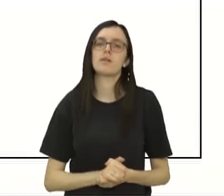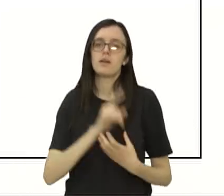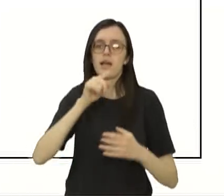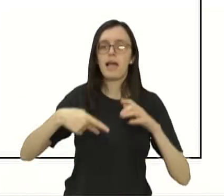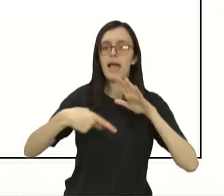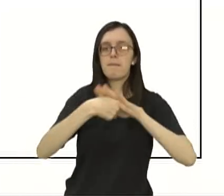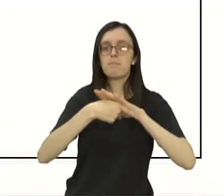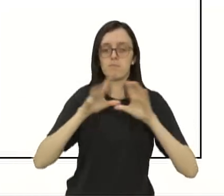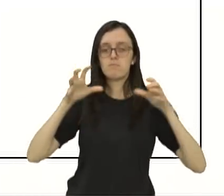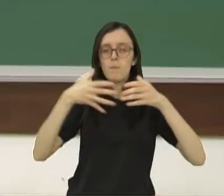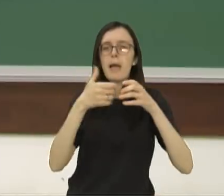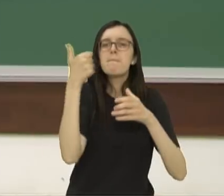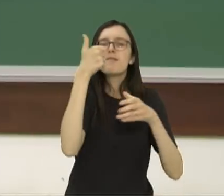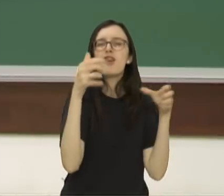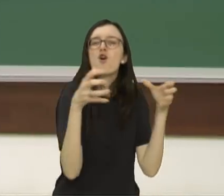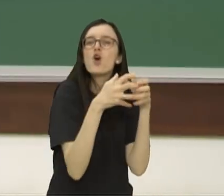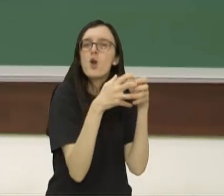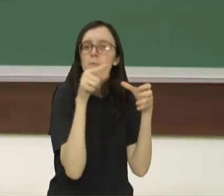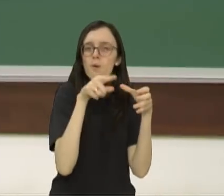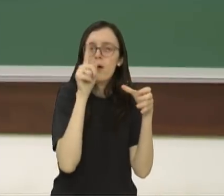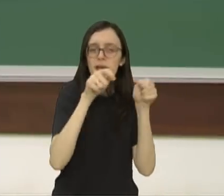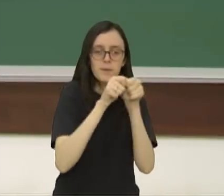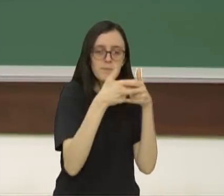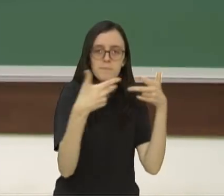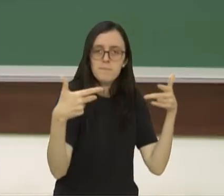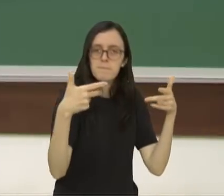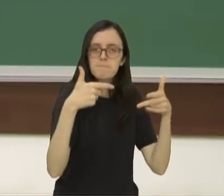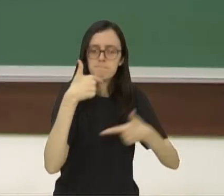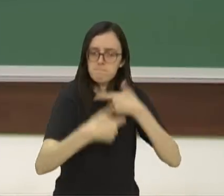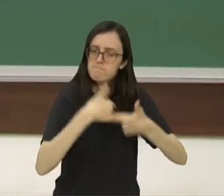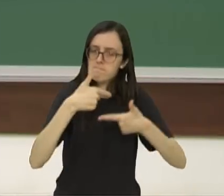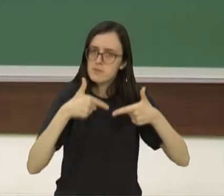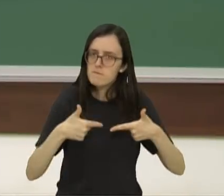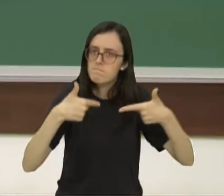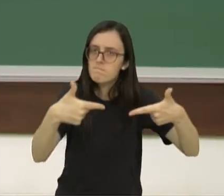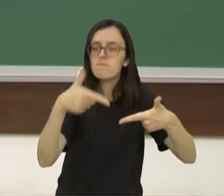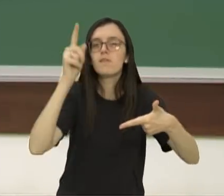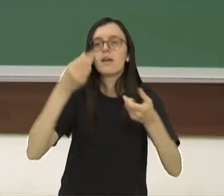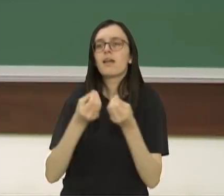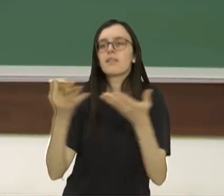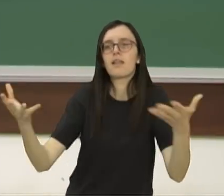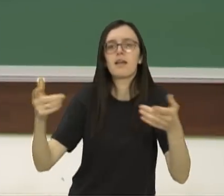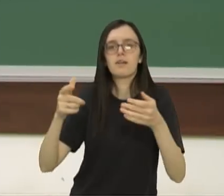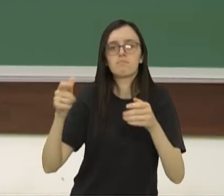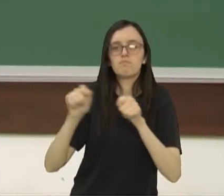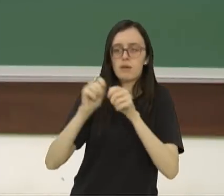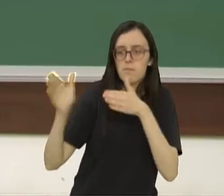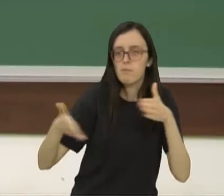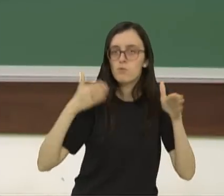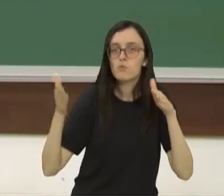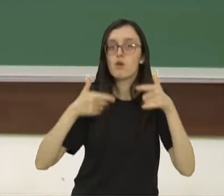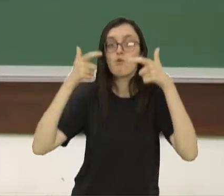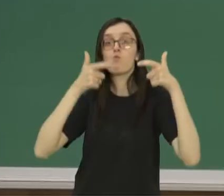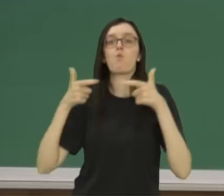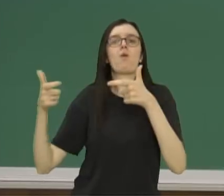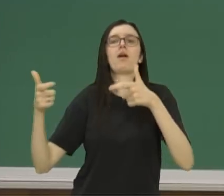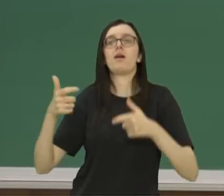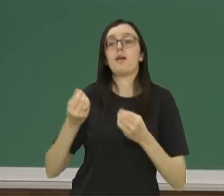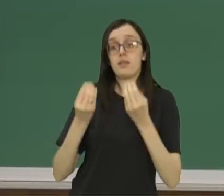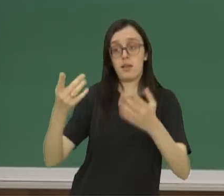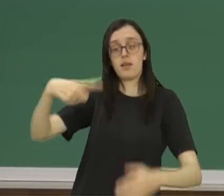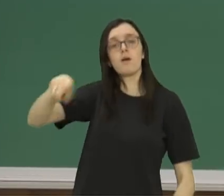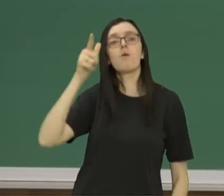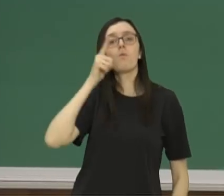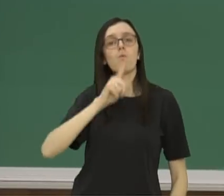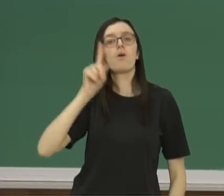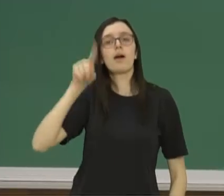setor primário ali, para poder articular ali arranjos produtivos locais, para que eles tenham assim